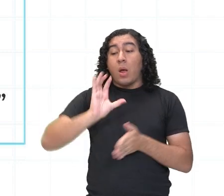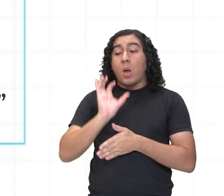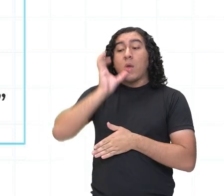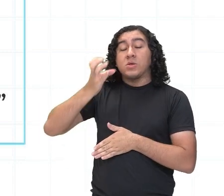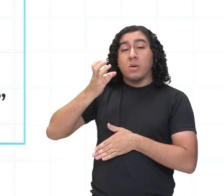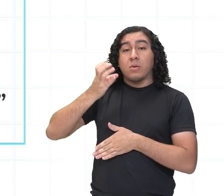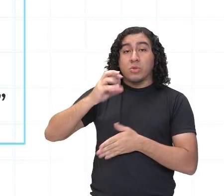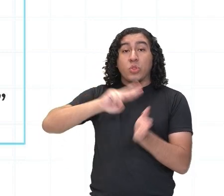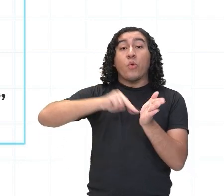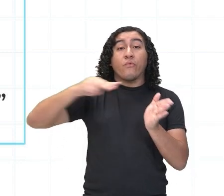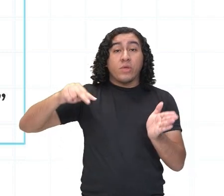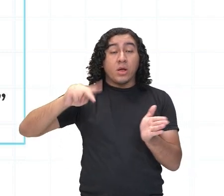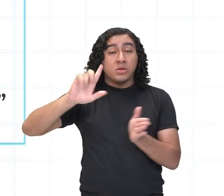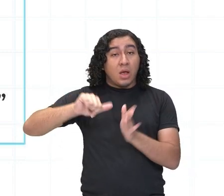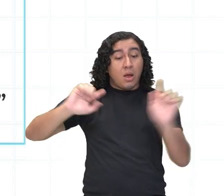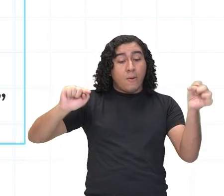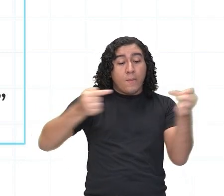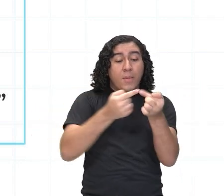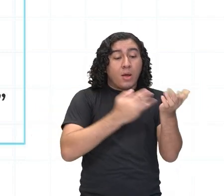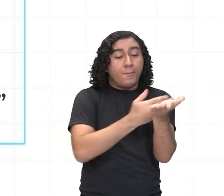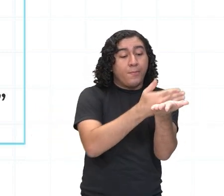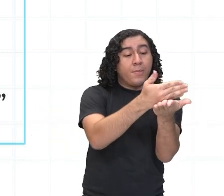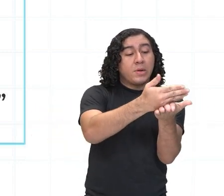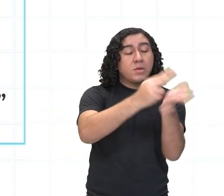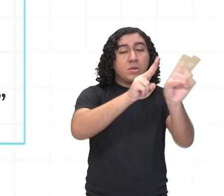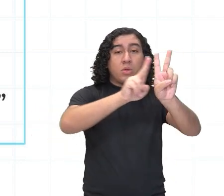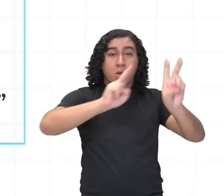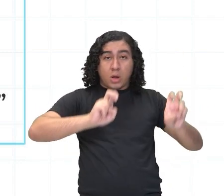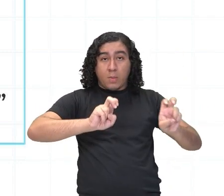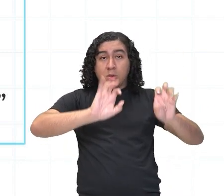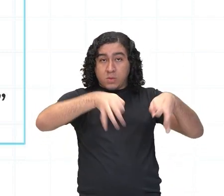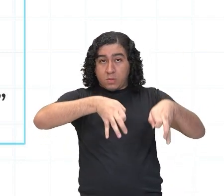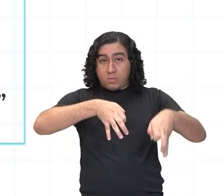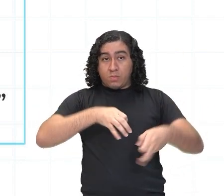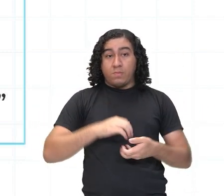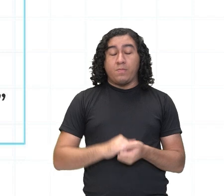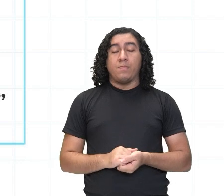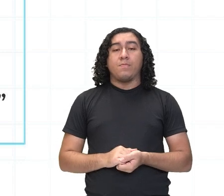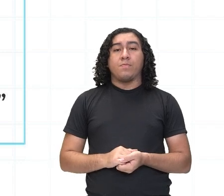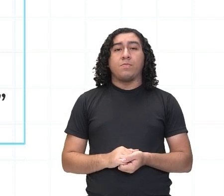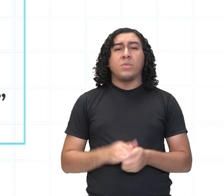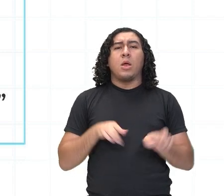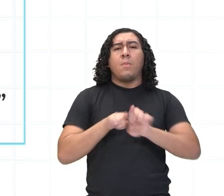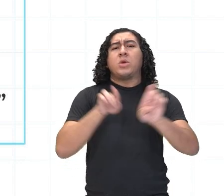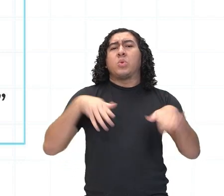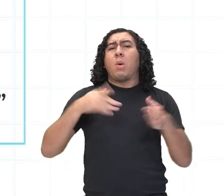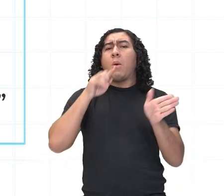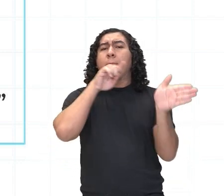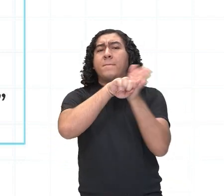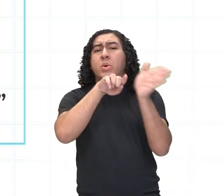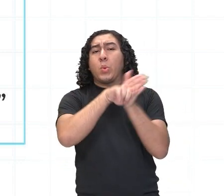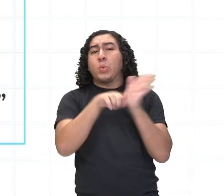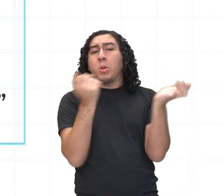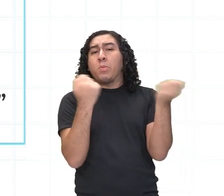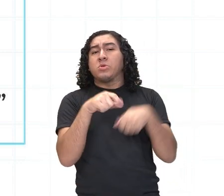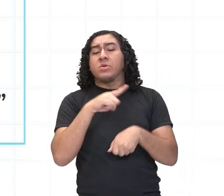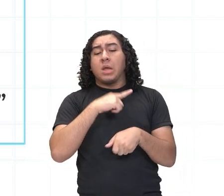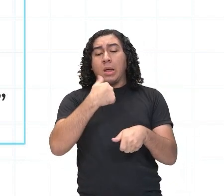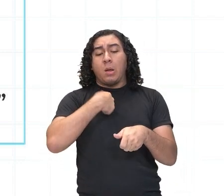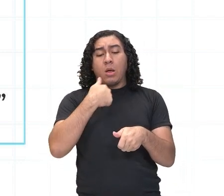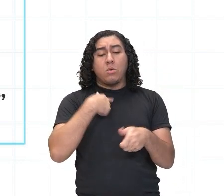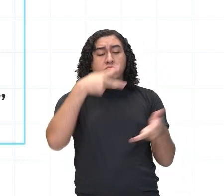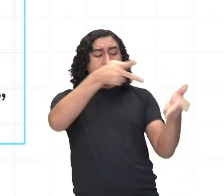começar a falar sobre o tema. E que perguntas norteadoras podem me ajudar